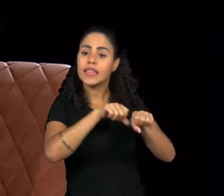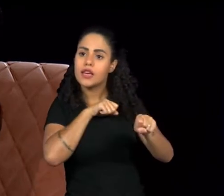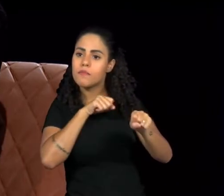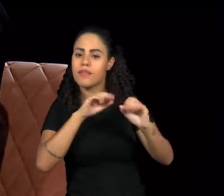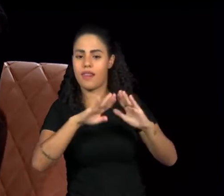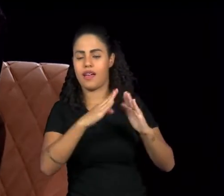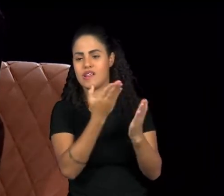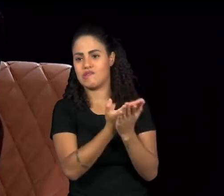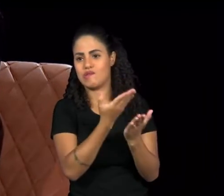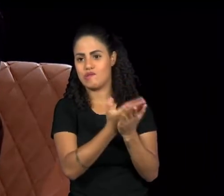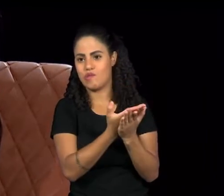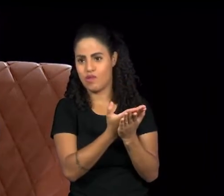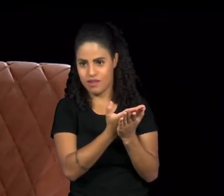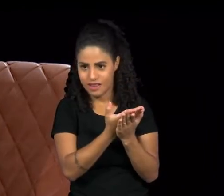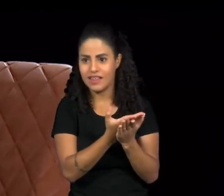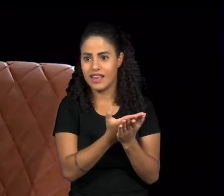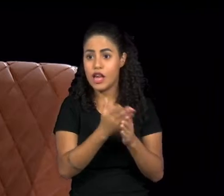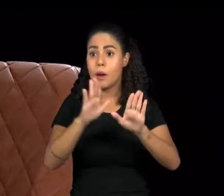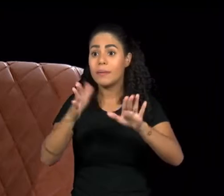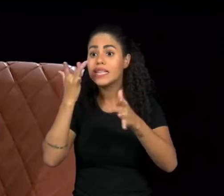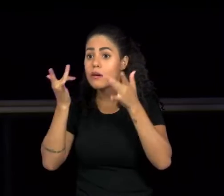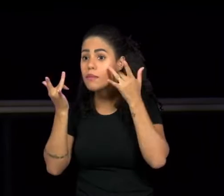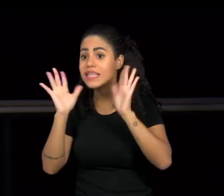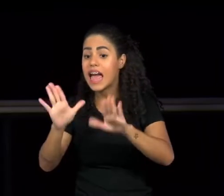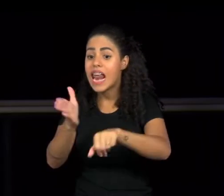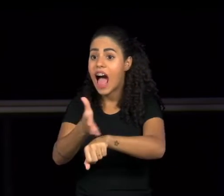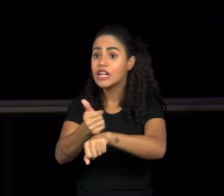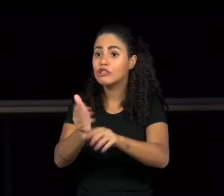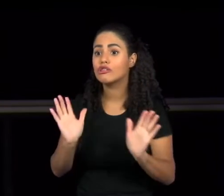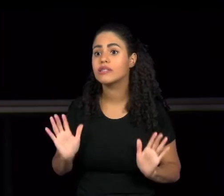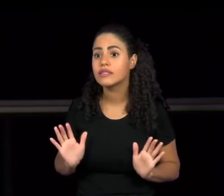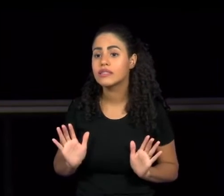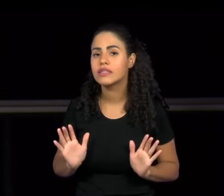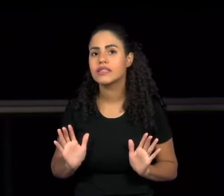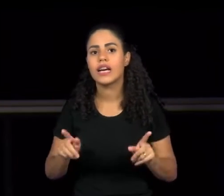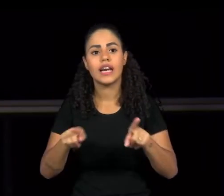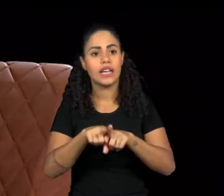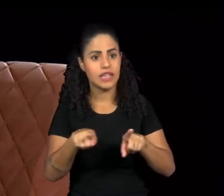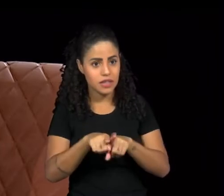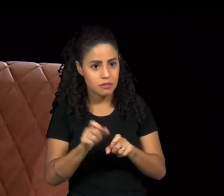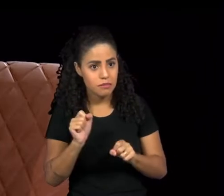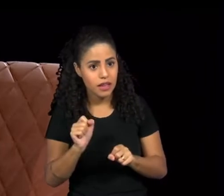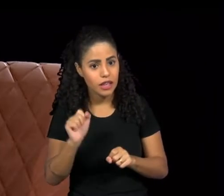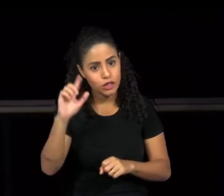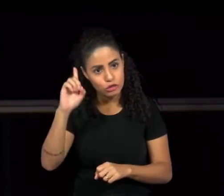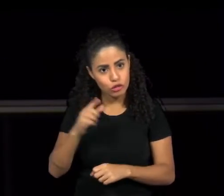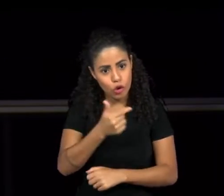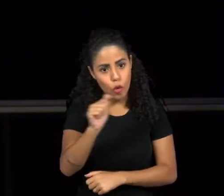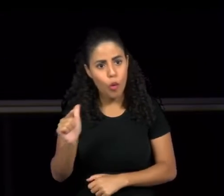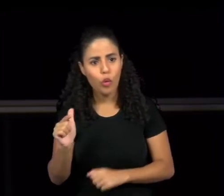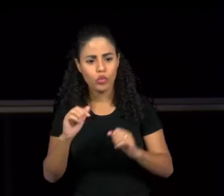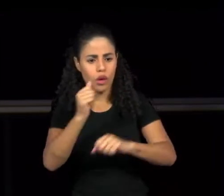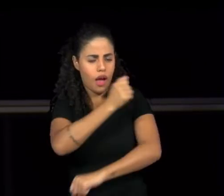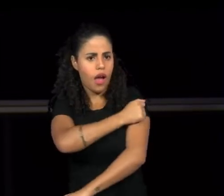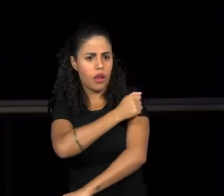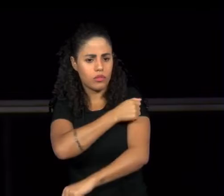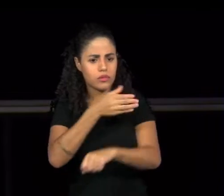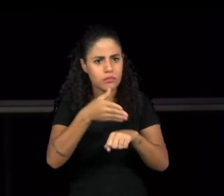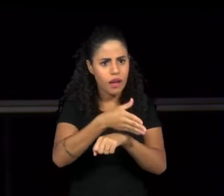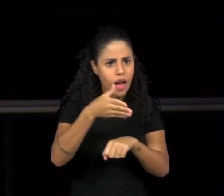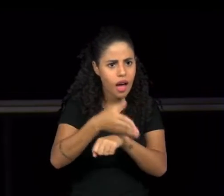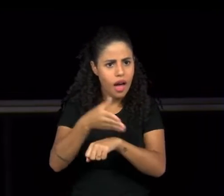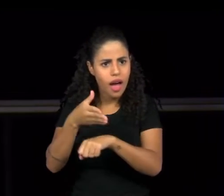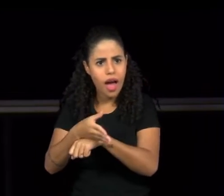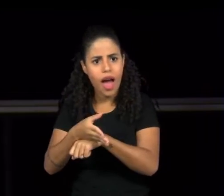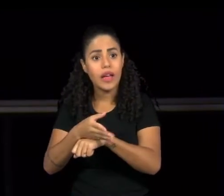e o Hair estreou antes. Que, aliás, era uma exigência do doutor Alfredo, né? Que Exato, os alunos não se envolvessem com teatro profissional enquanto estivessem